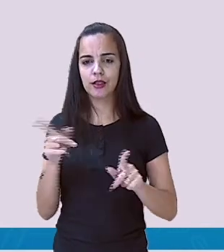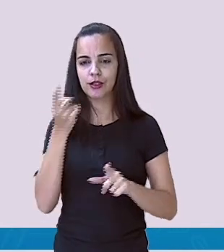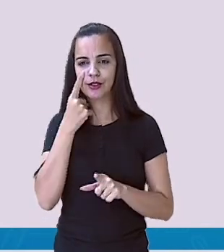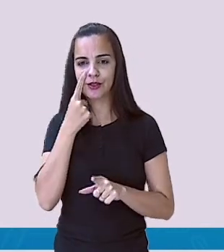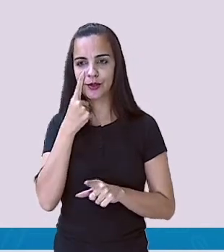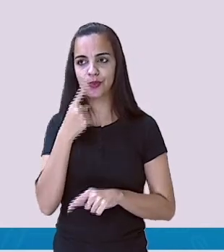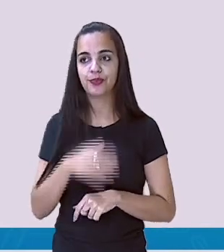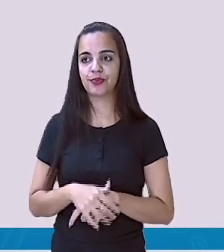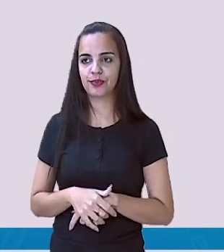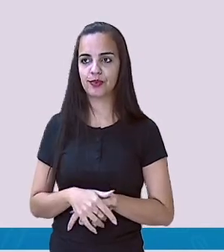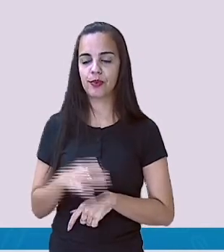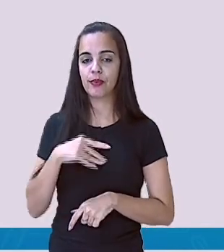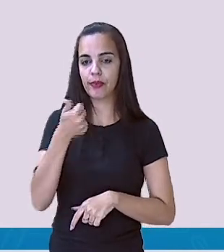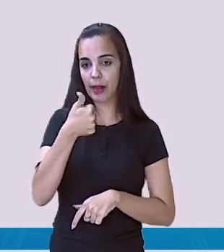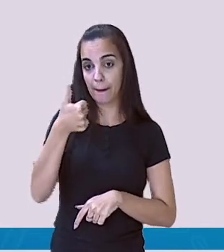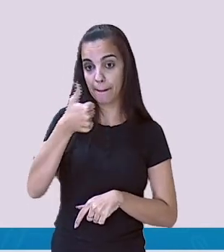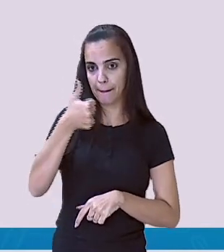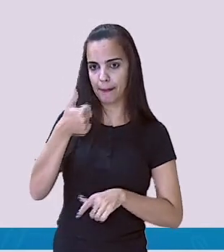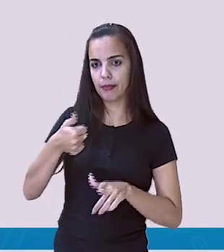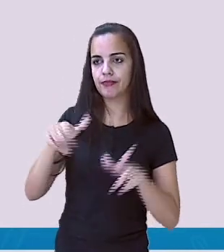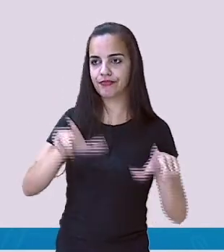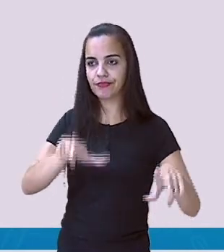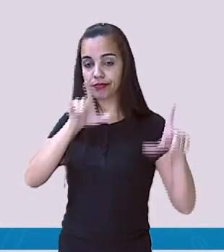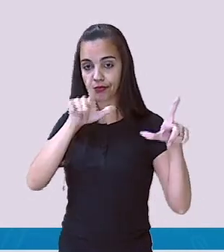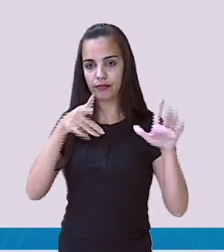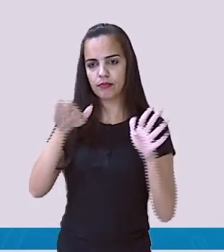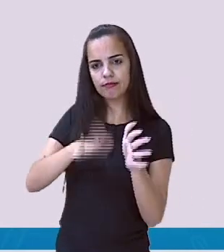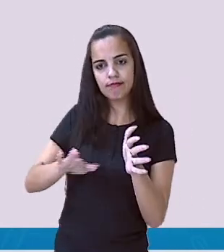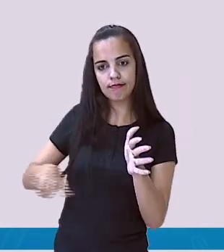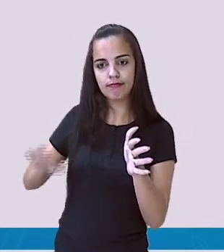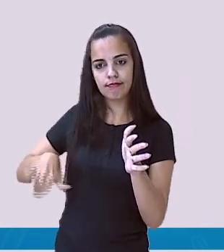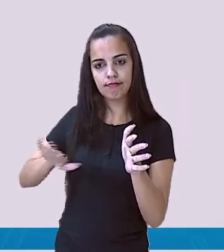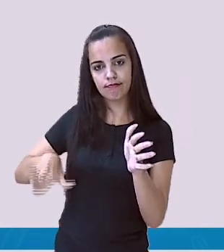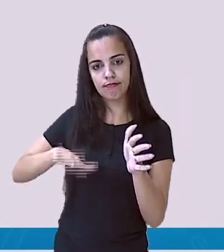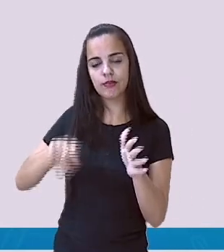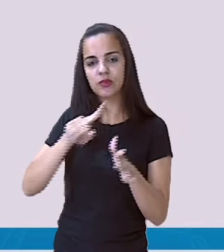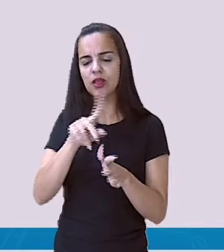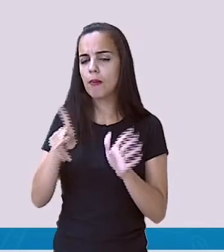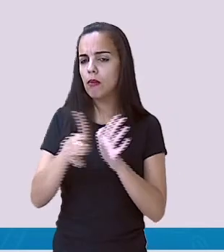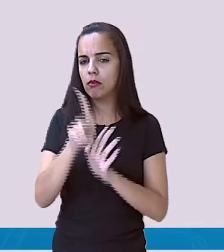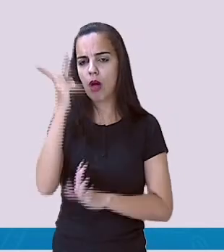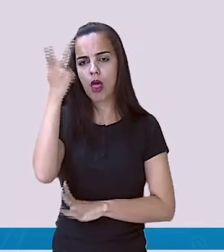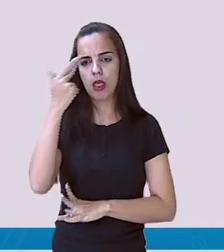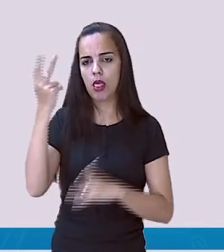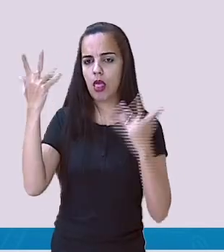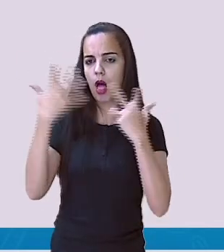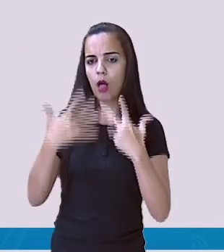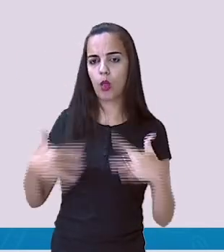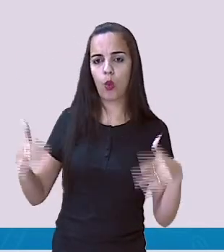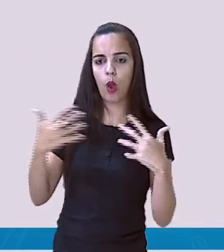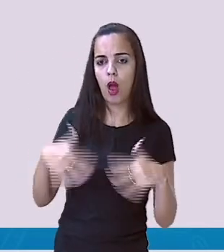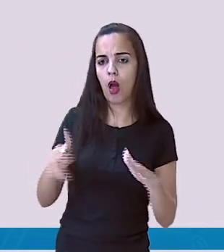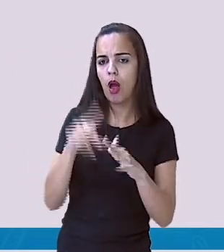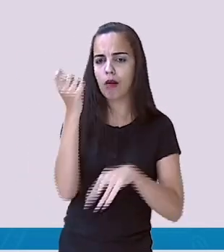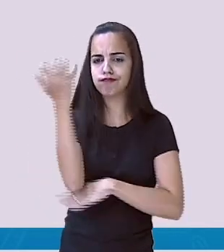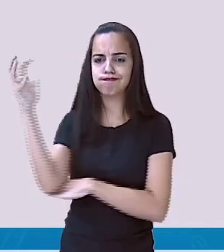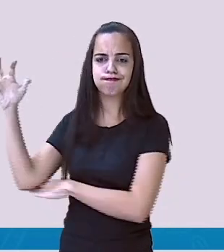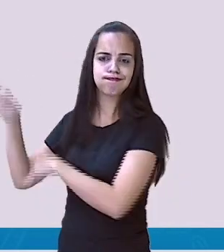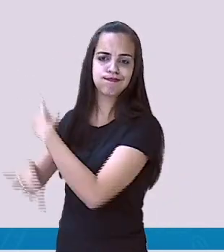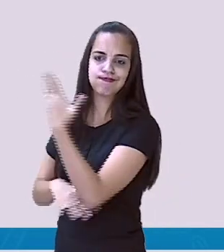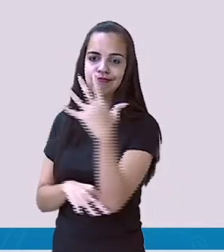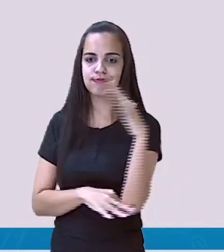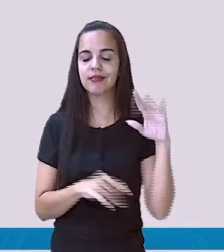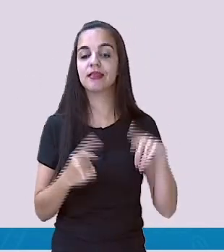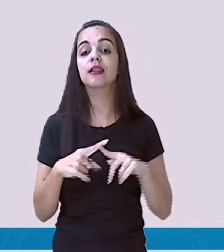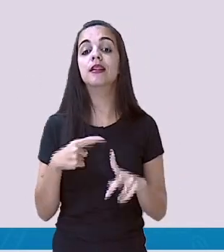também. A gente tem na primeira uma paisagem completamente natural, observem isso. E na segunda, ela é uma